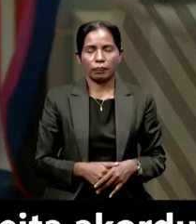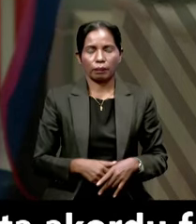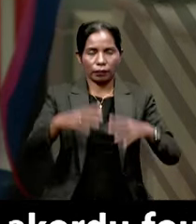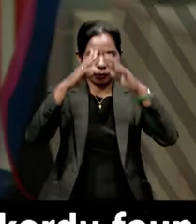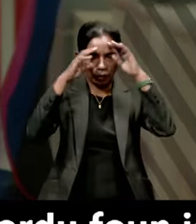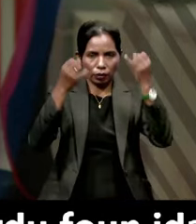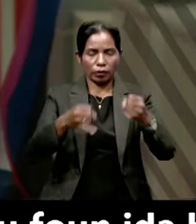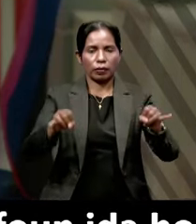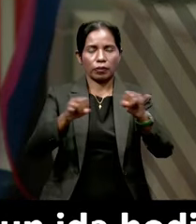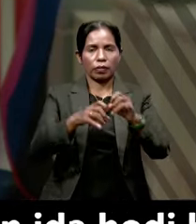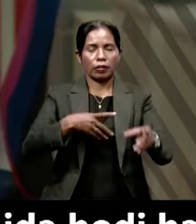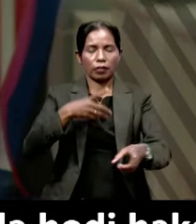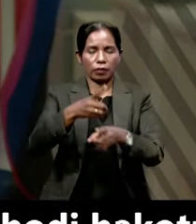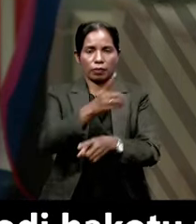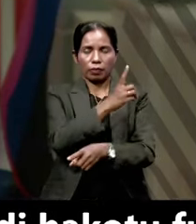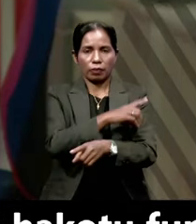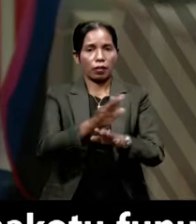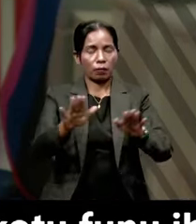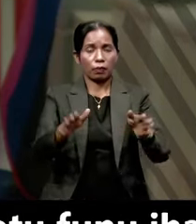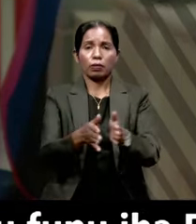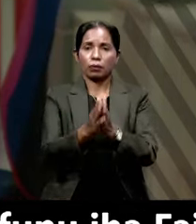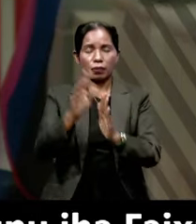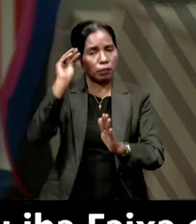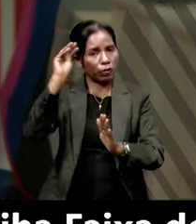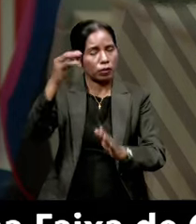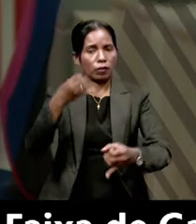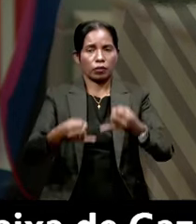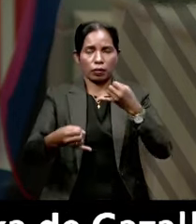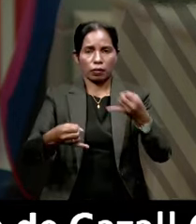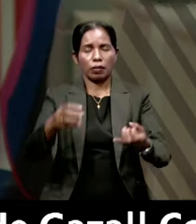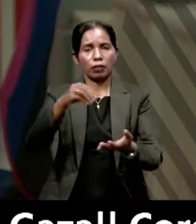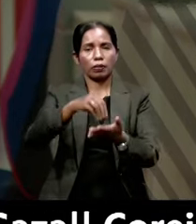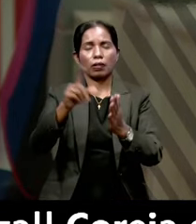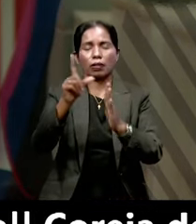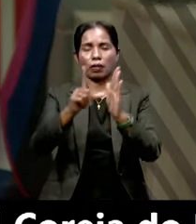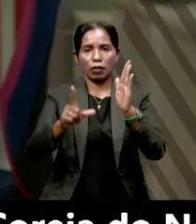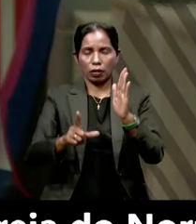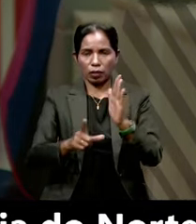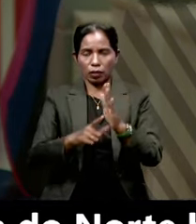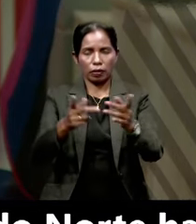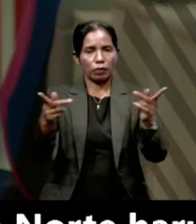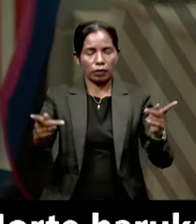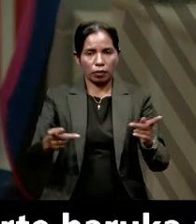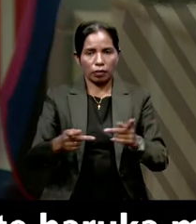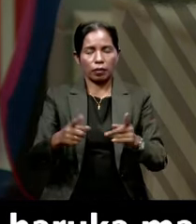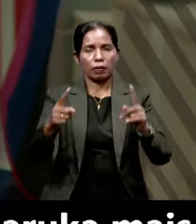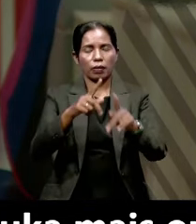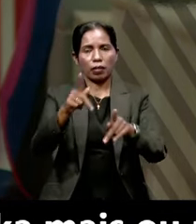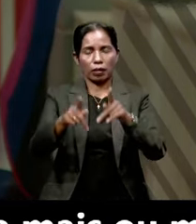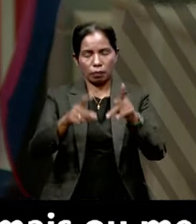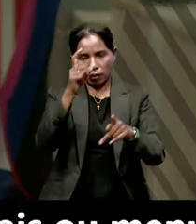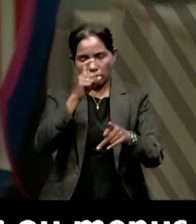Prezidenti Institutu Direitu no Defeza Labarik, husu Ministeriu Justisa, atu kria lei juvenil no sentru rehabilitasaun ba minoridade sira